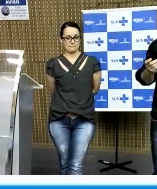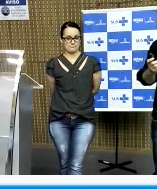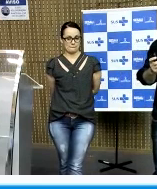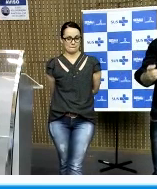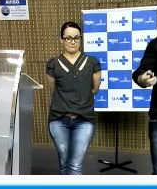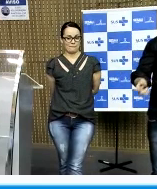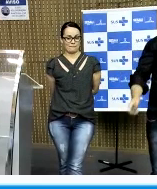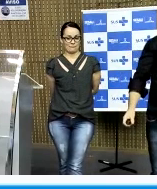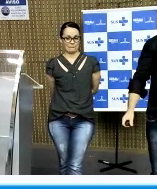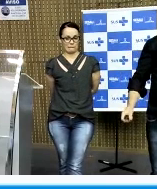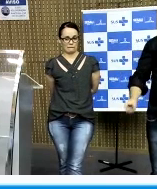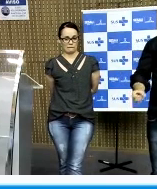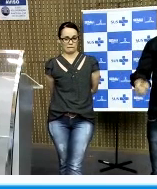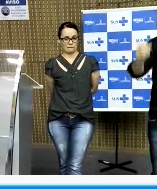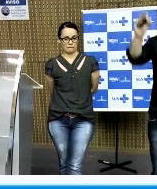bom,